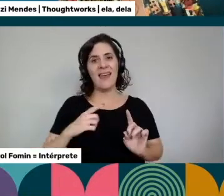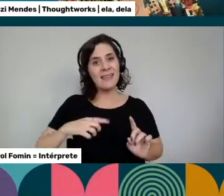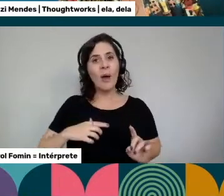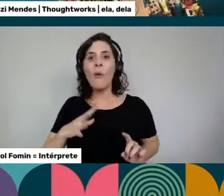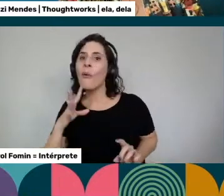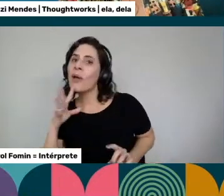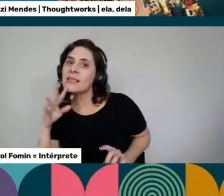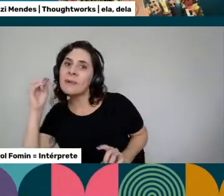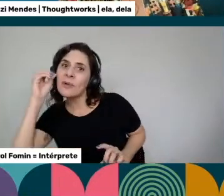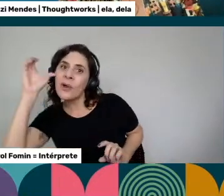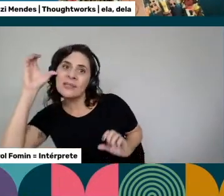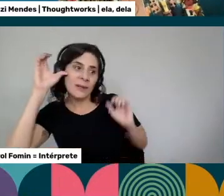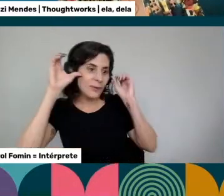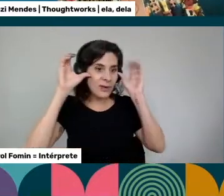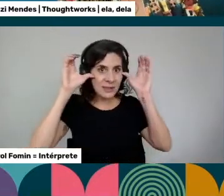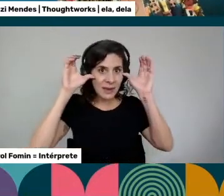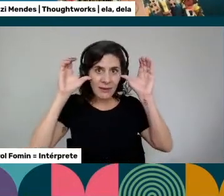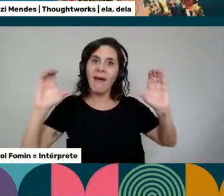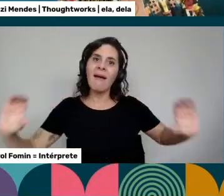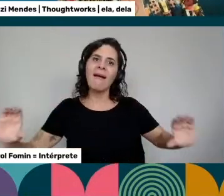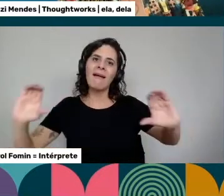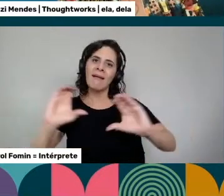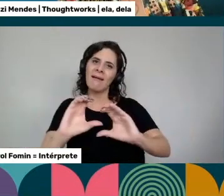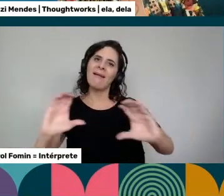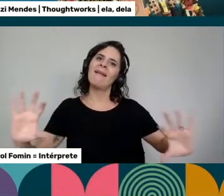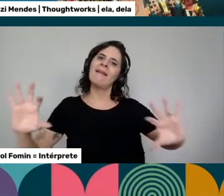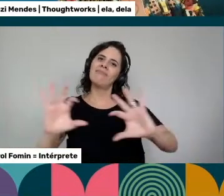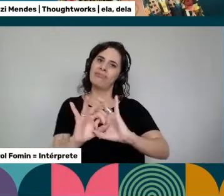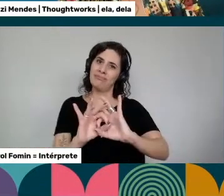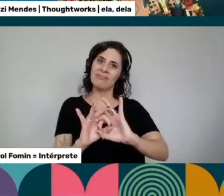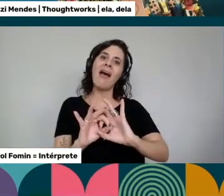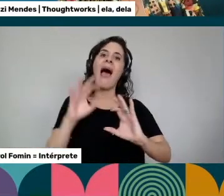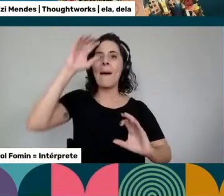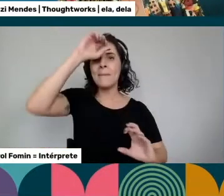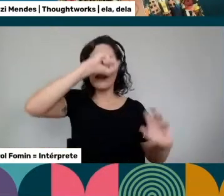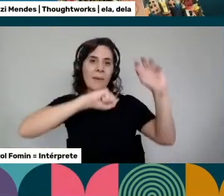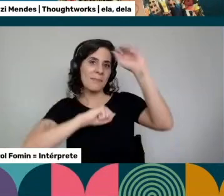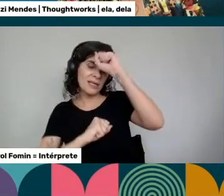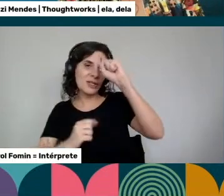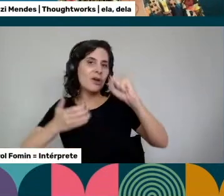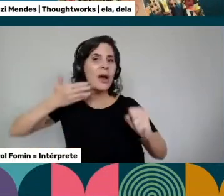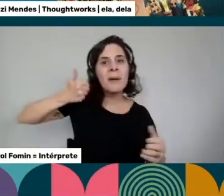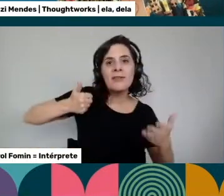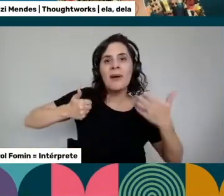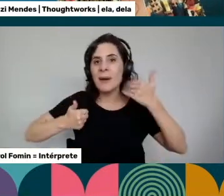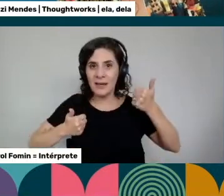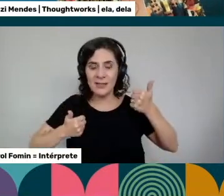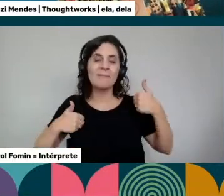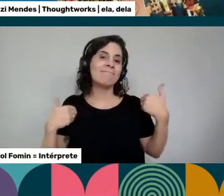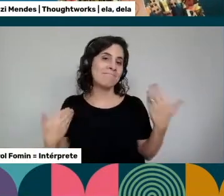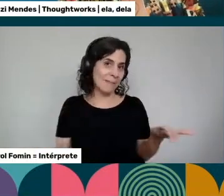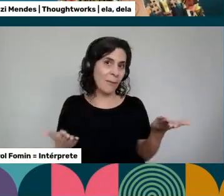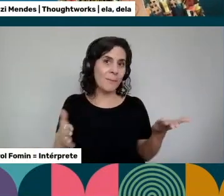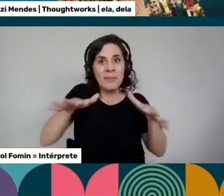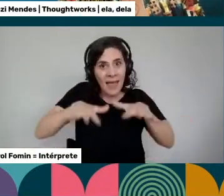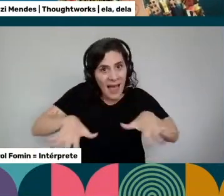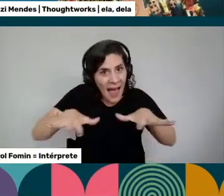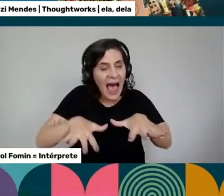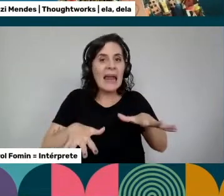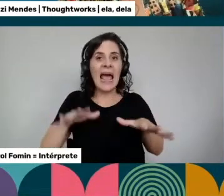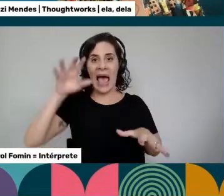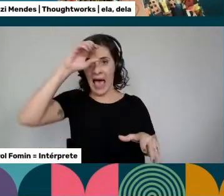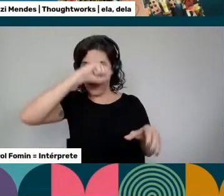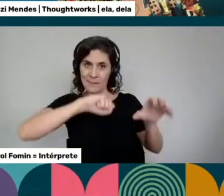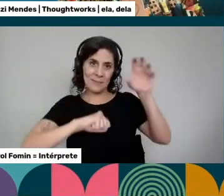num grande aprendizado. E dentro desse processo de grande aprendizado, uma das coisas que a gente percebe muito é